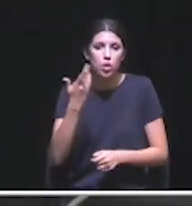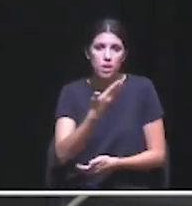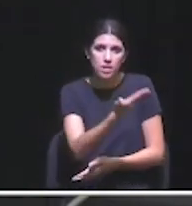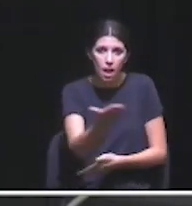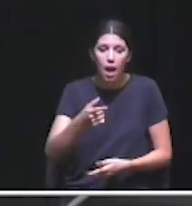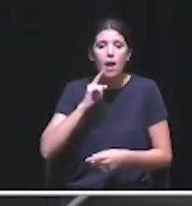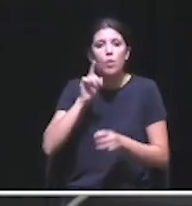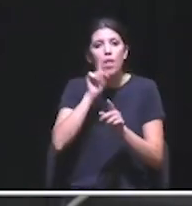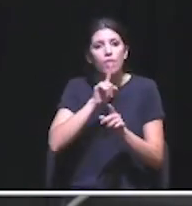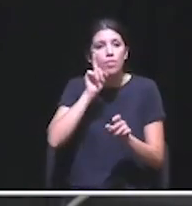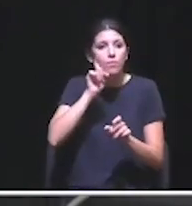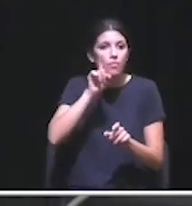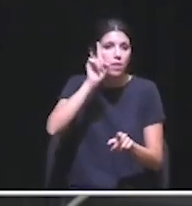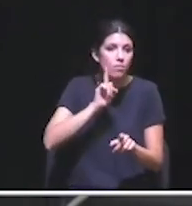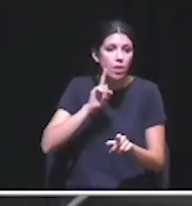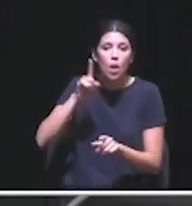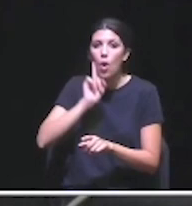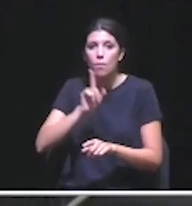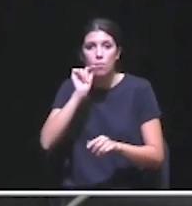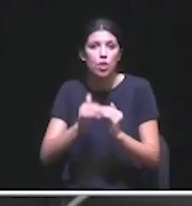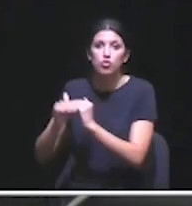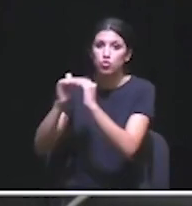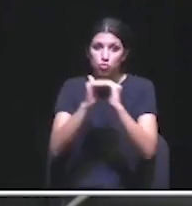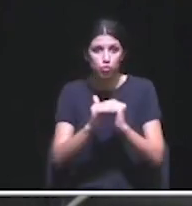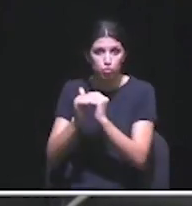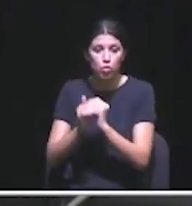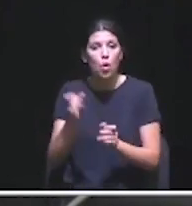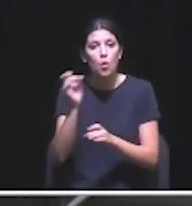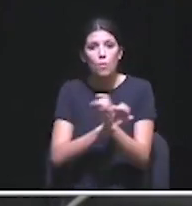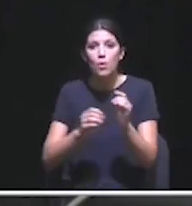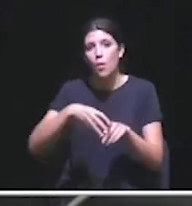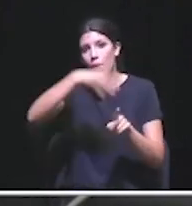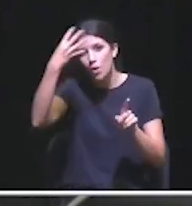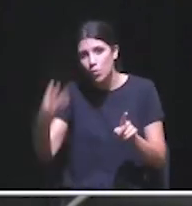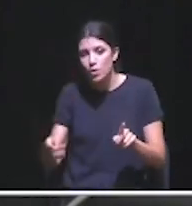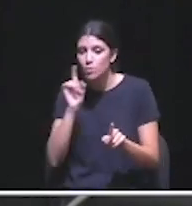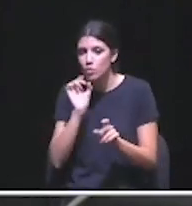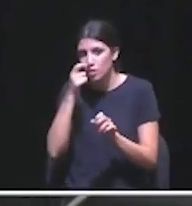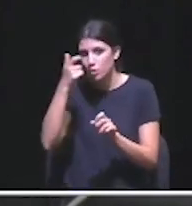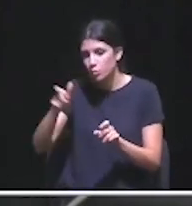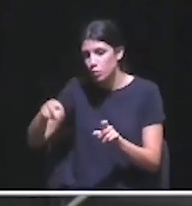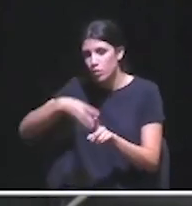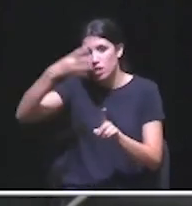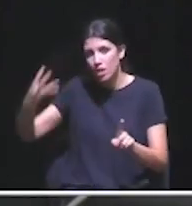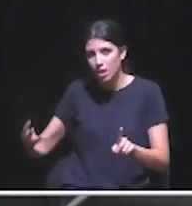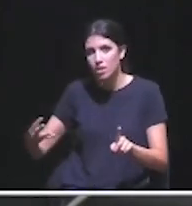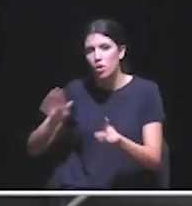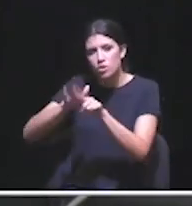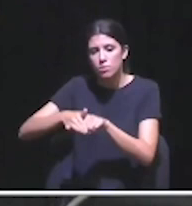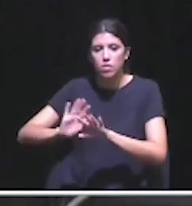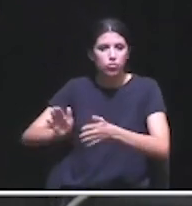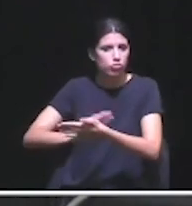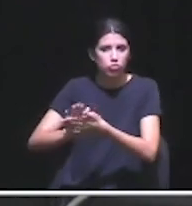Europa feminista que luta e garanta a igualdade entre homens e mulheres. Uma Europa arco-íris que proteja as pessoas LGBTI de todas as formas de